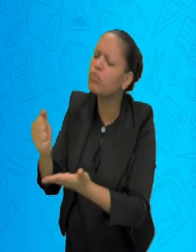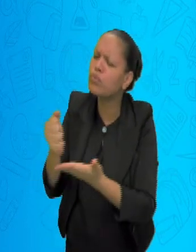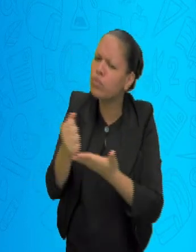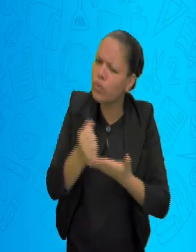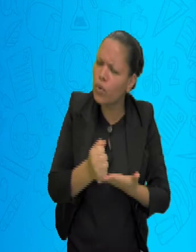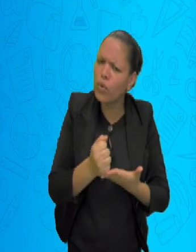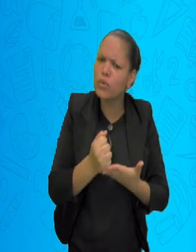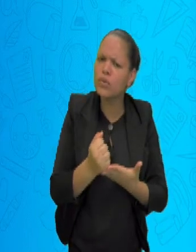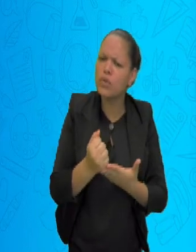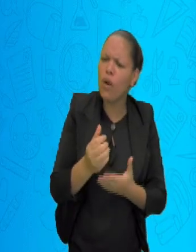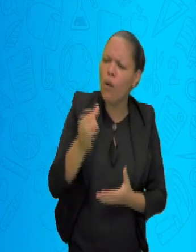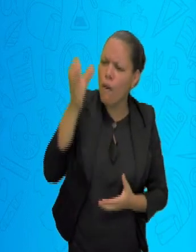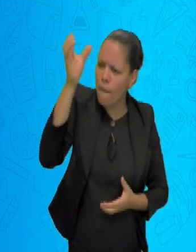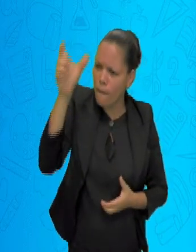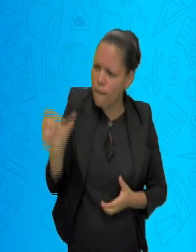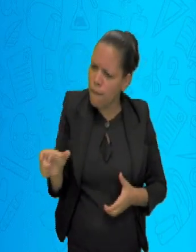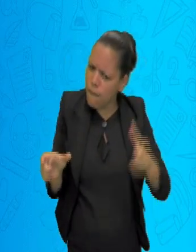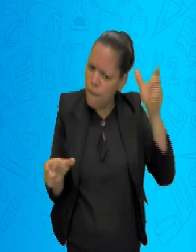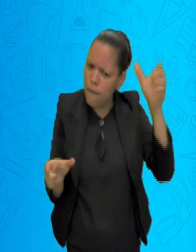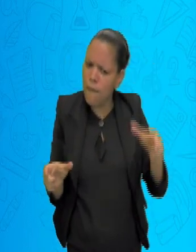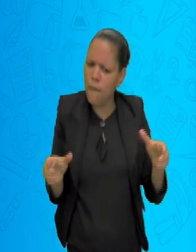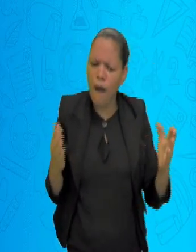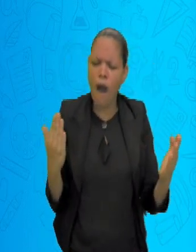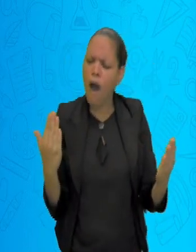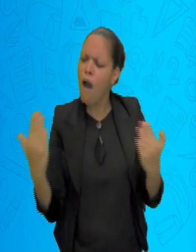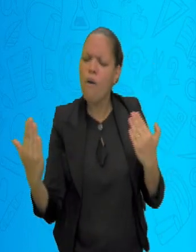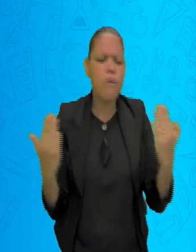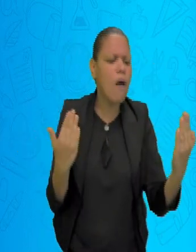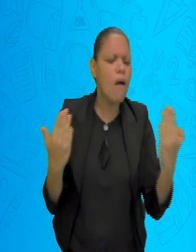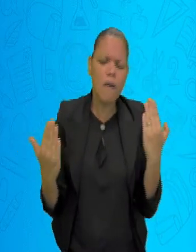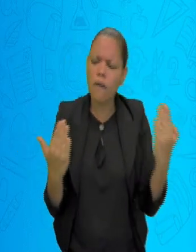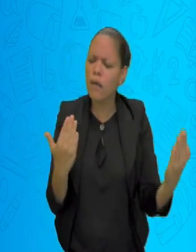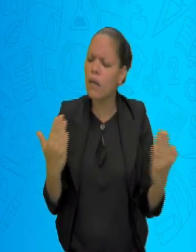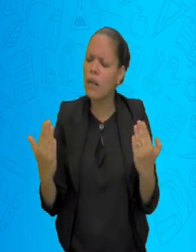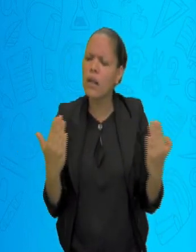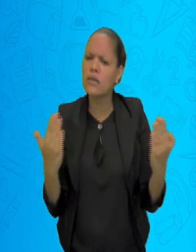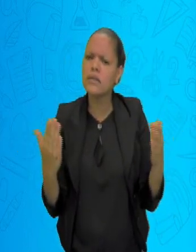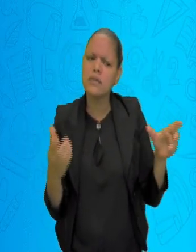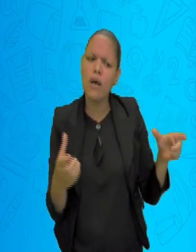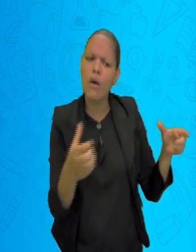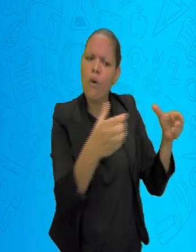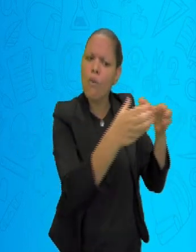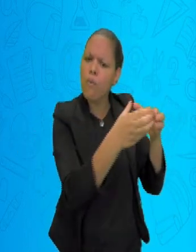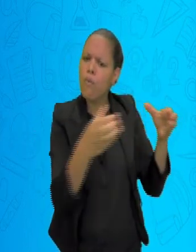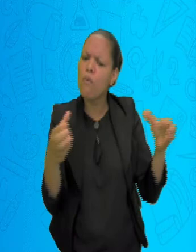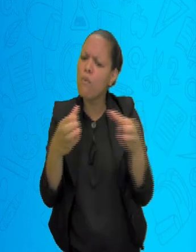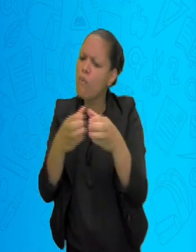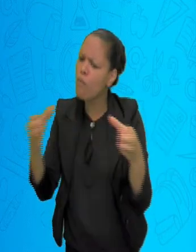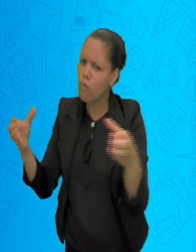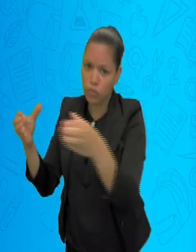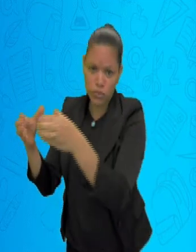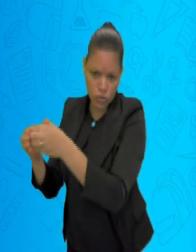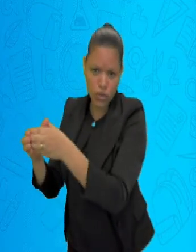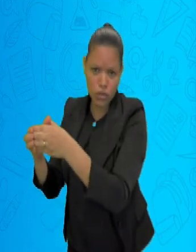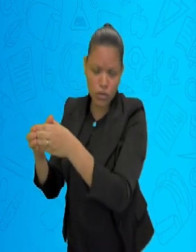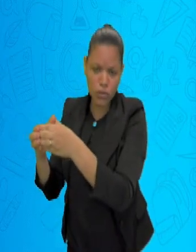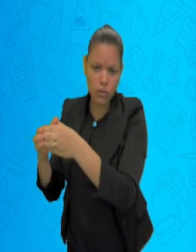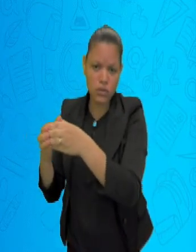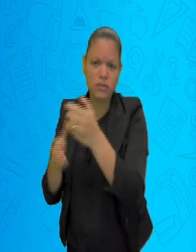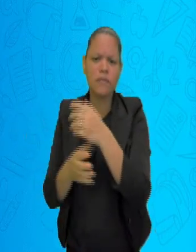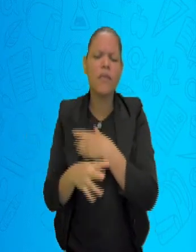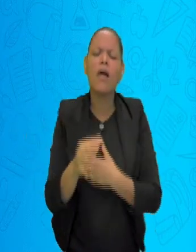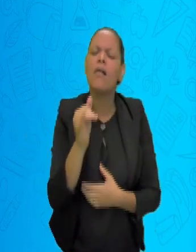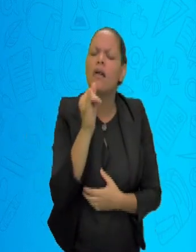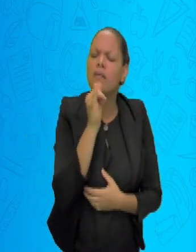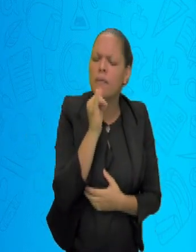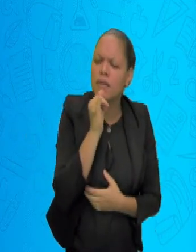da economia. E aí vocês vão entender um caminho de todos os produtos, né? A gente vou dar um exemplo somente de um, mas a gente